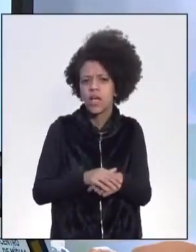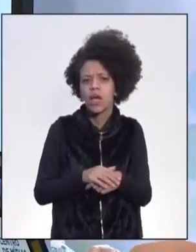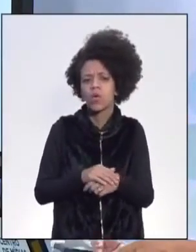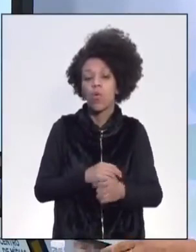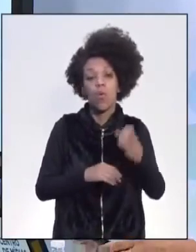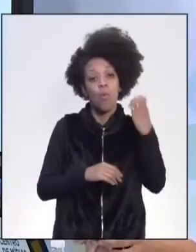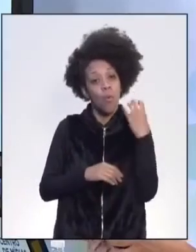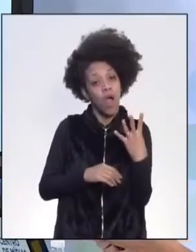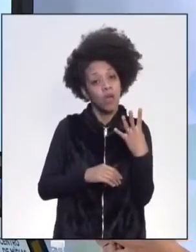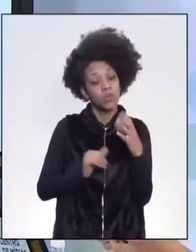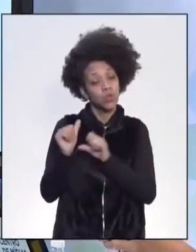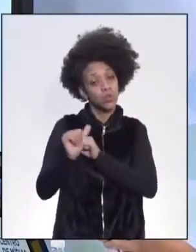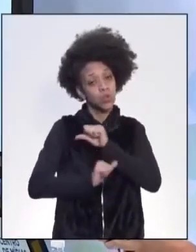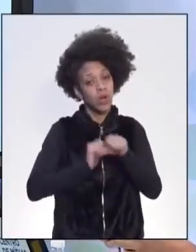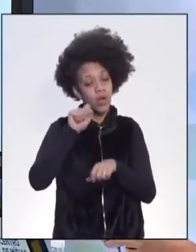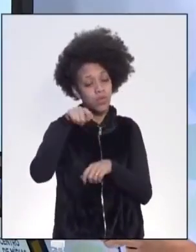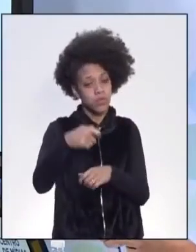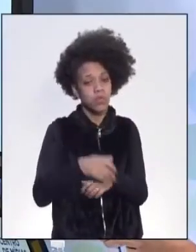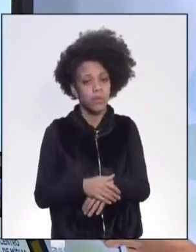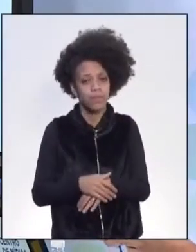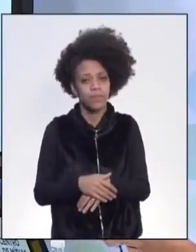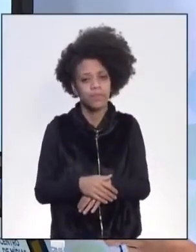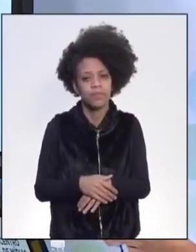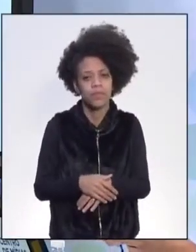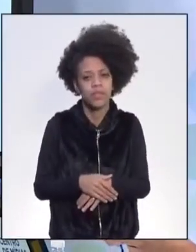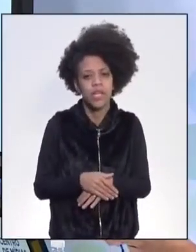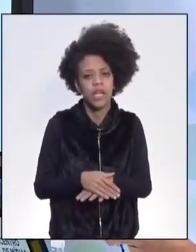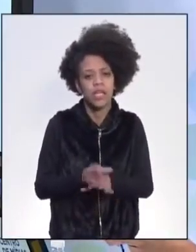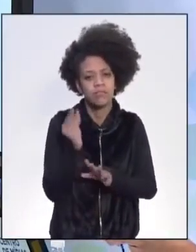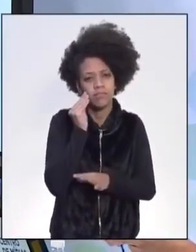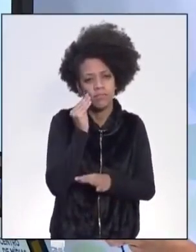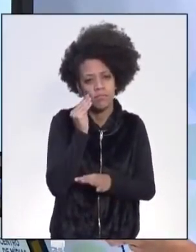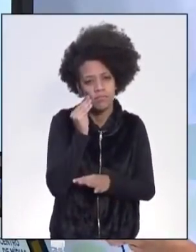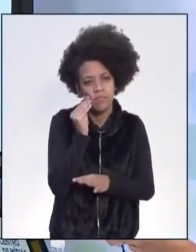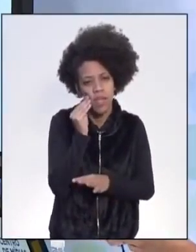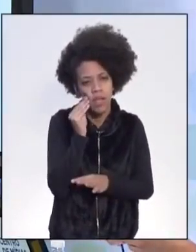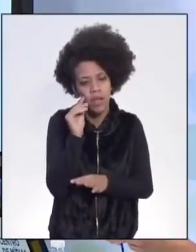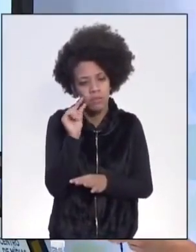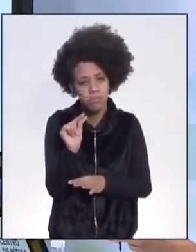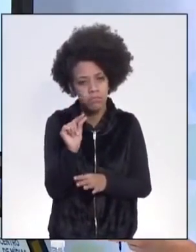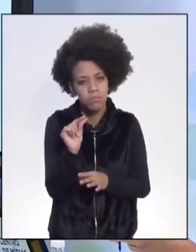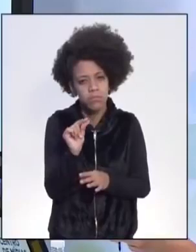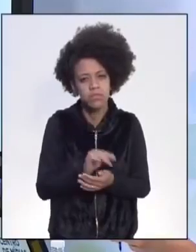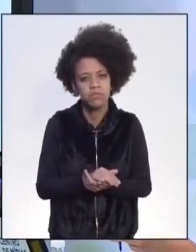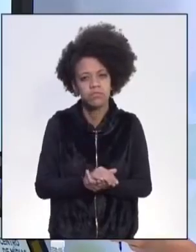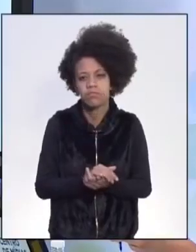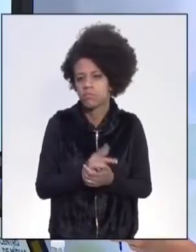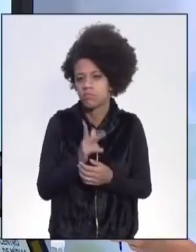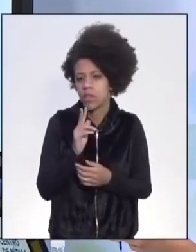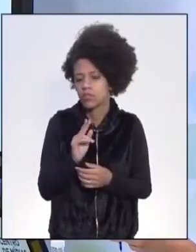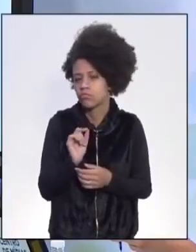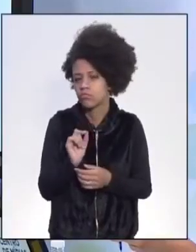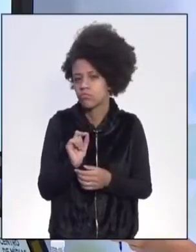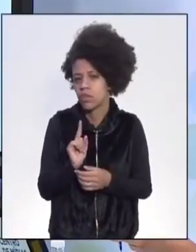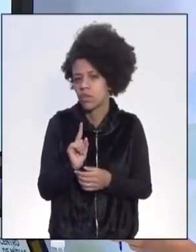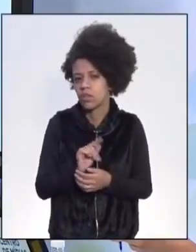número e trocar o sinal. Então, deixa eu tentar ver se essa caneta fica um pouquinho mais fina. Não, acho que não é aqui, é aqui, ó.